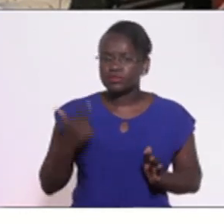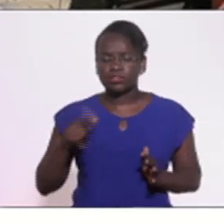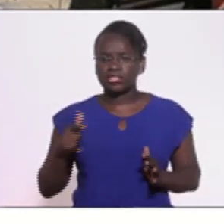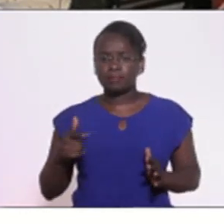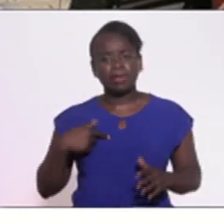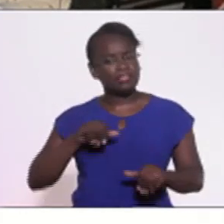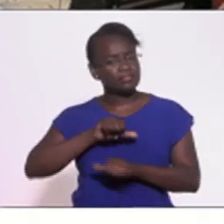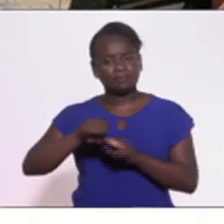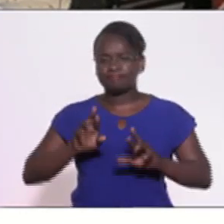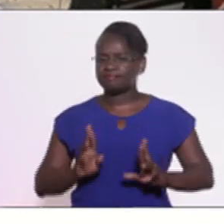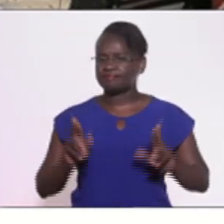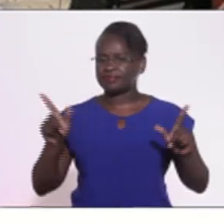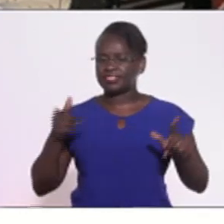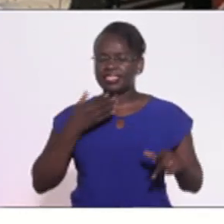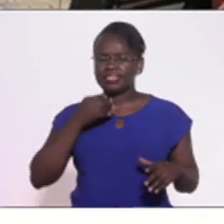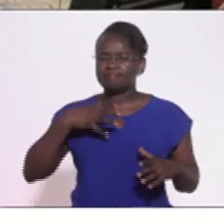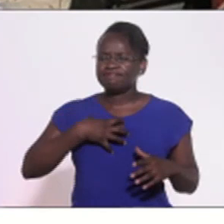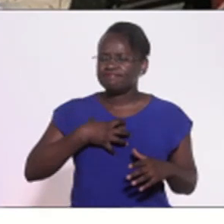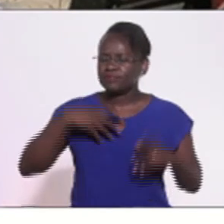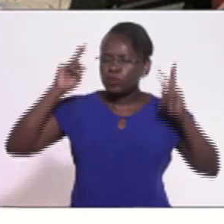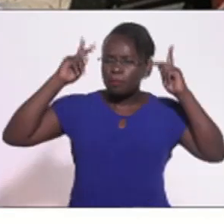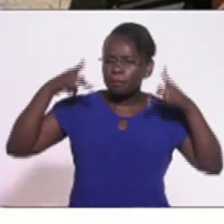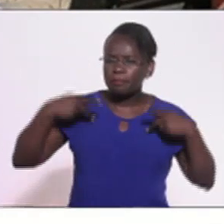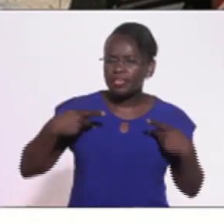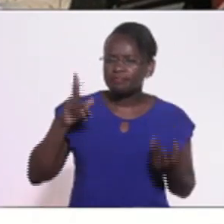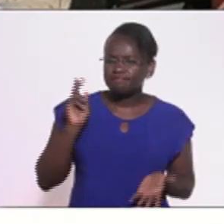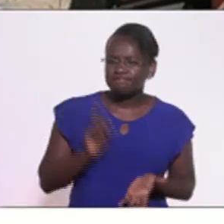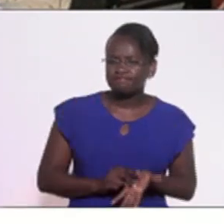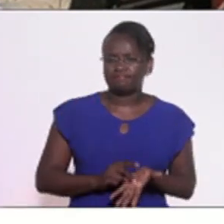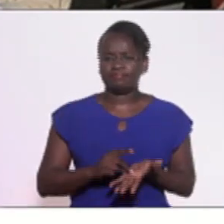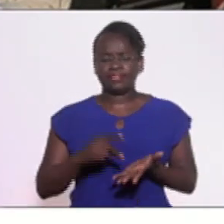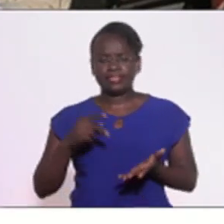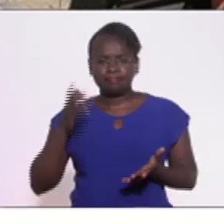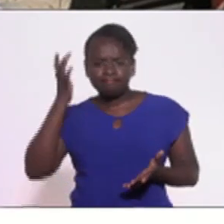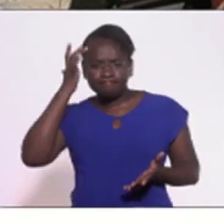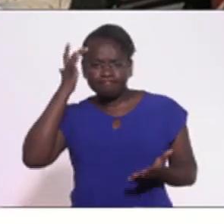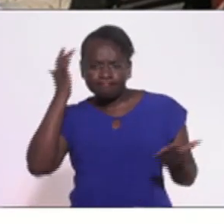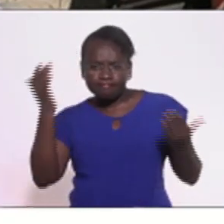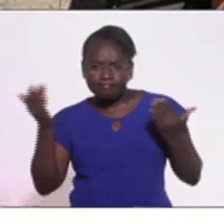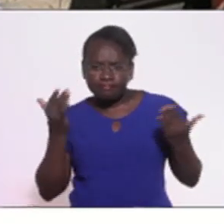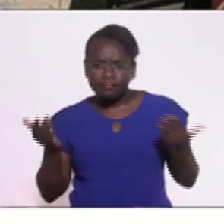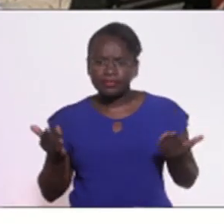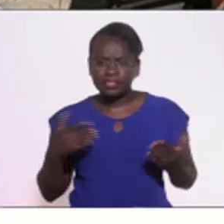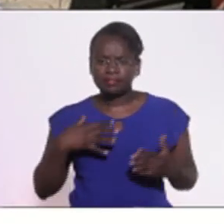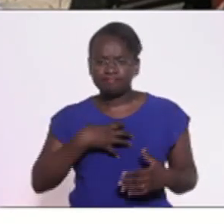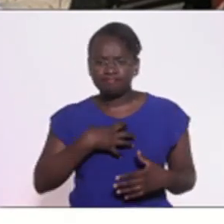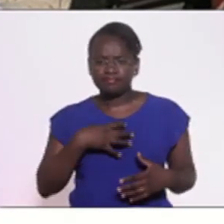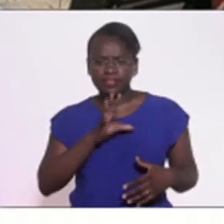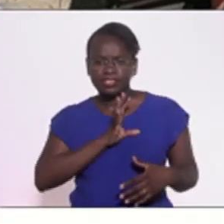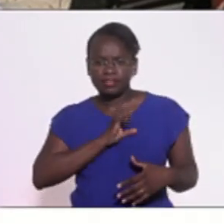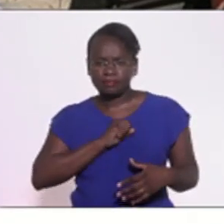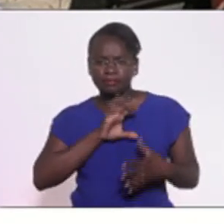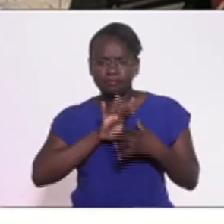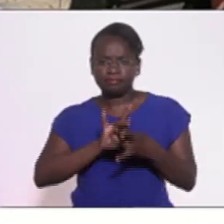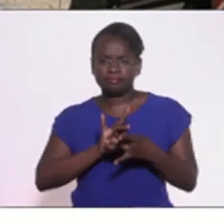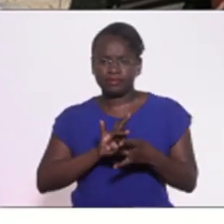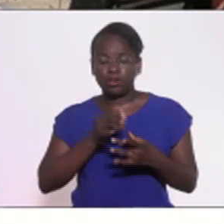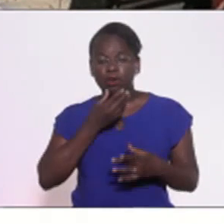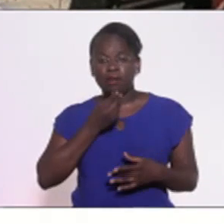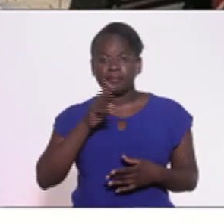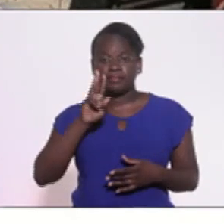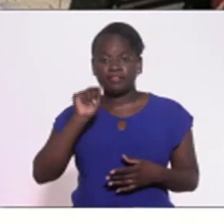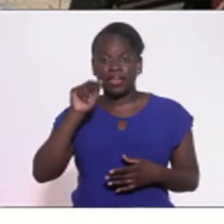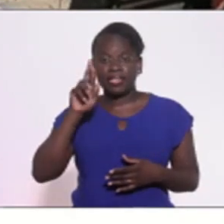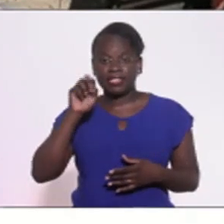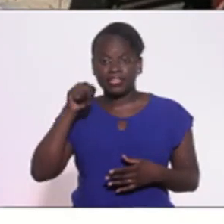exatamente o contrário. Ele é profundamente humano, é profundamente razoável e é fraterno. E aquilo que o Wagner Siqueira disse,